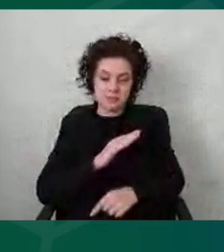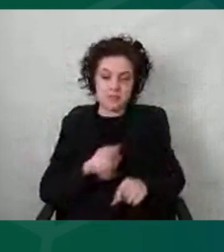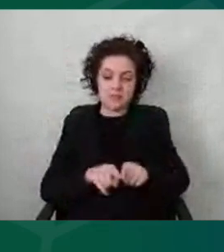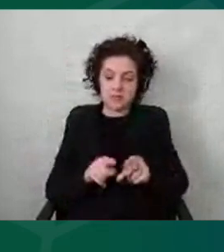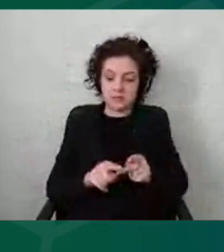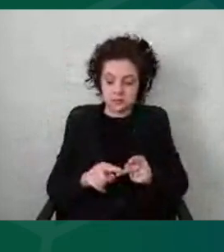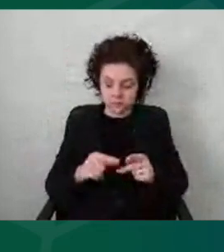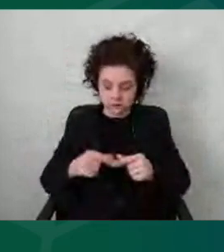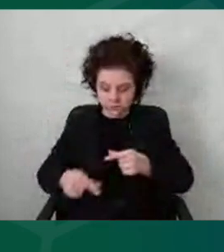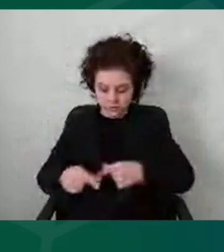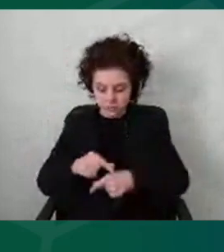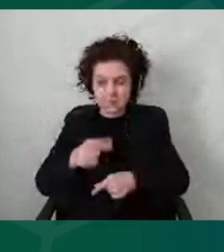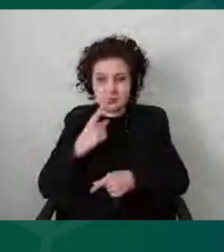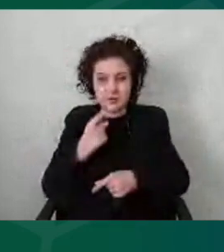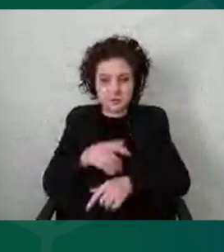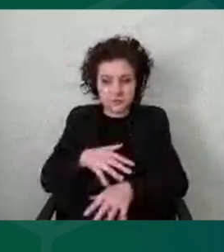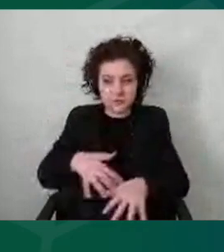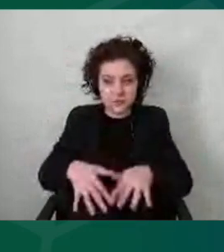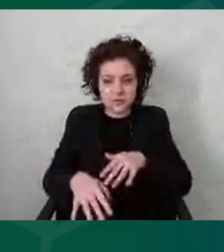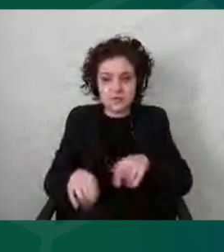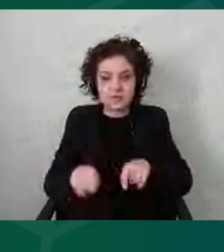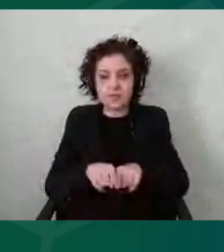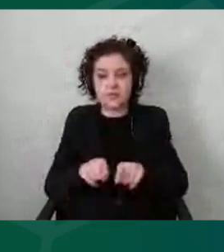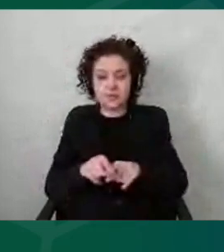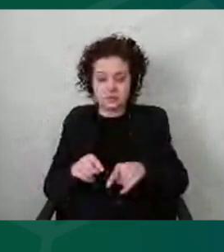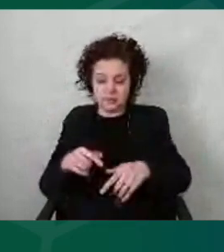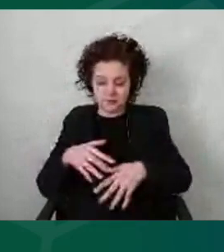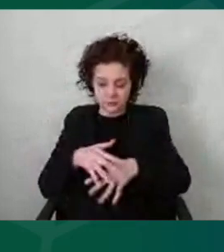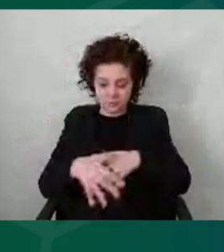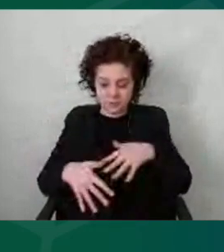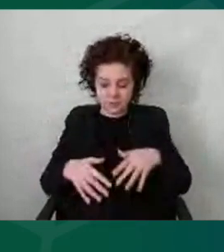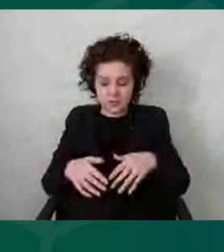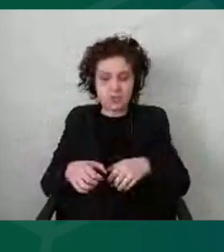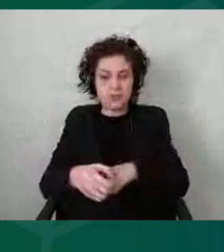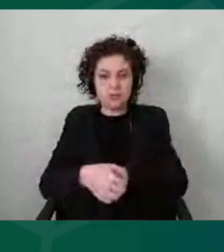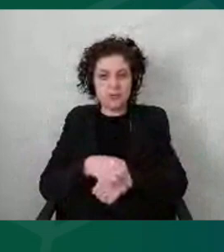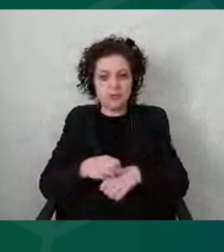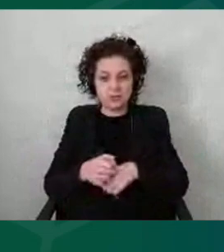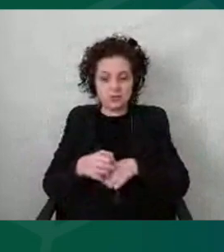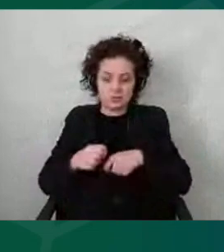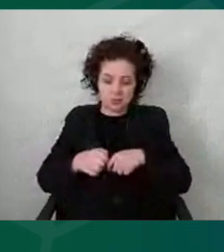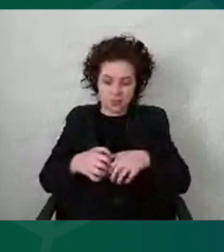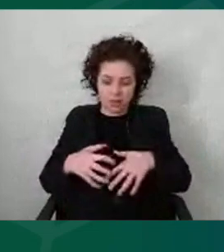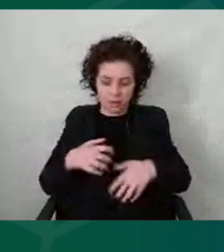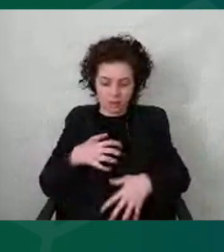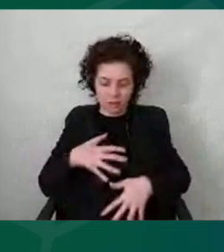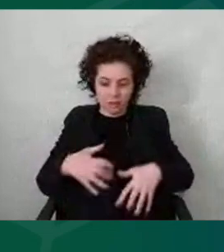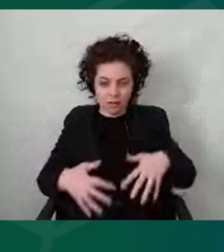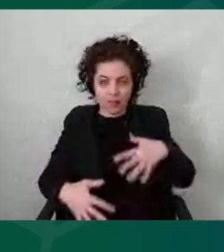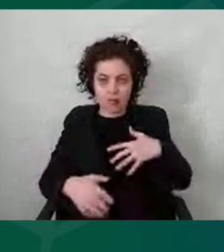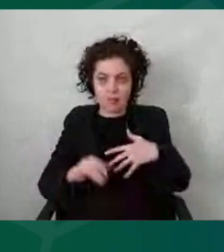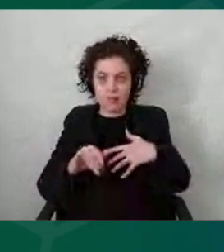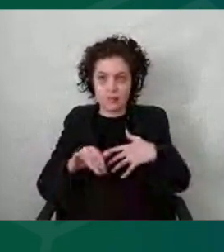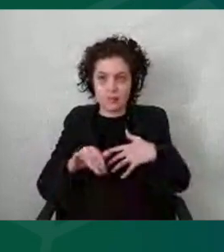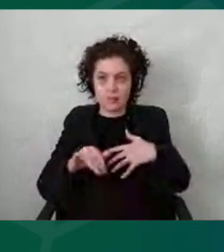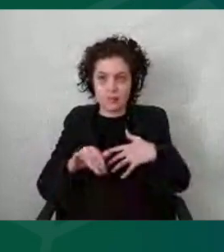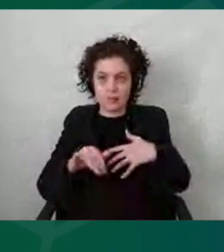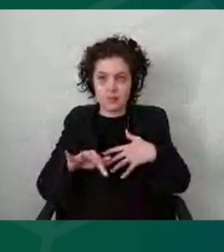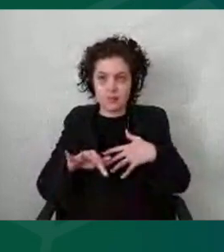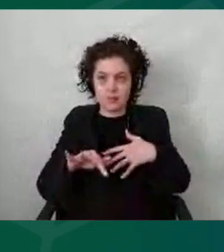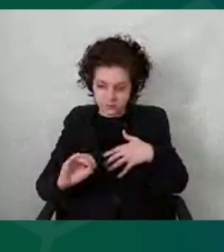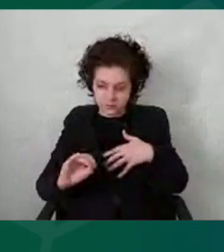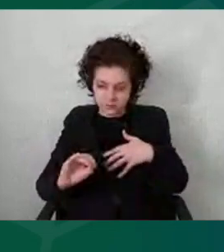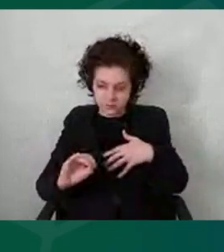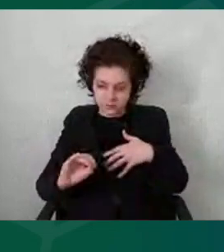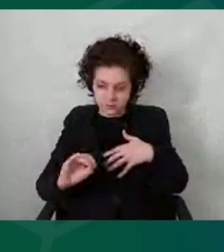inflamatória com infiltrado de células inflamatórias, todo o seu processo de lesão